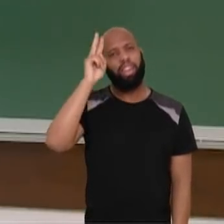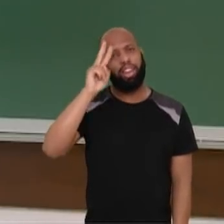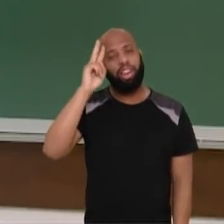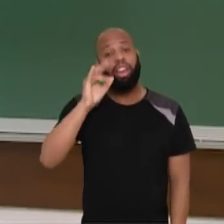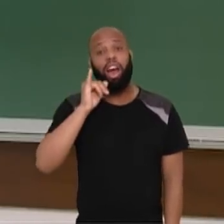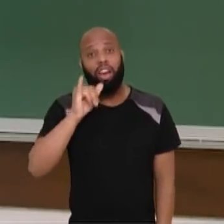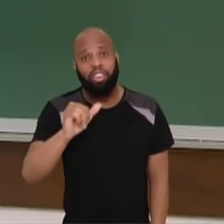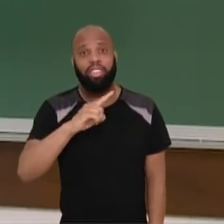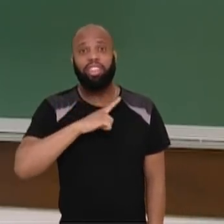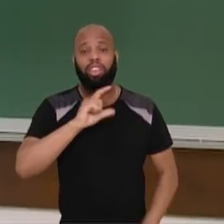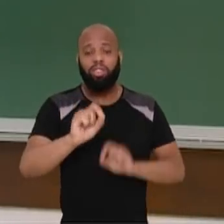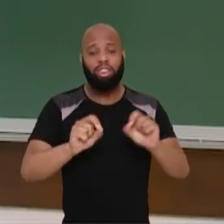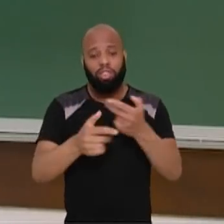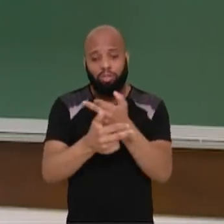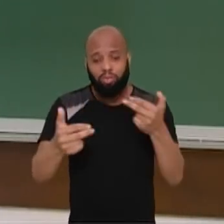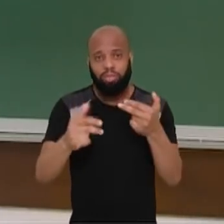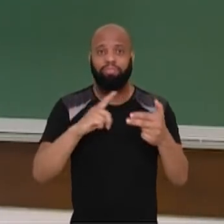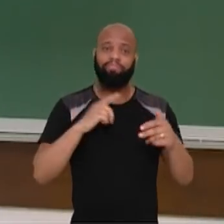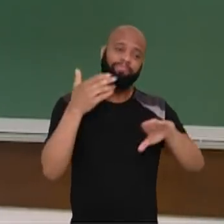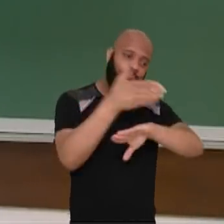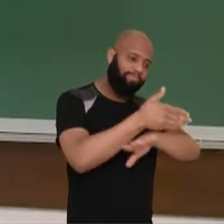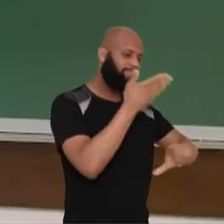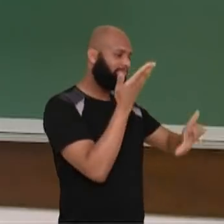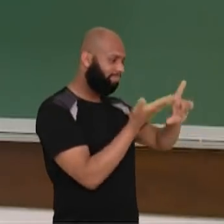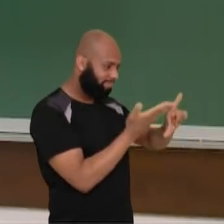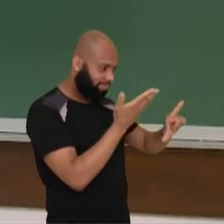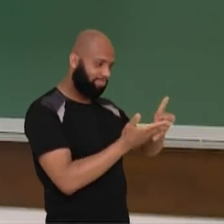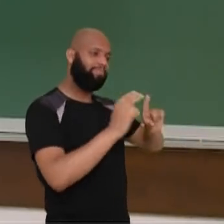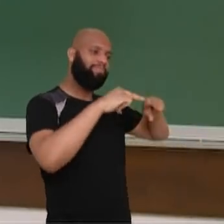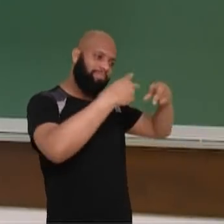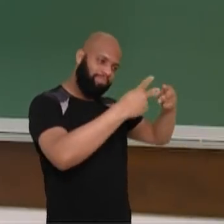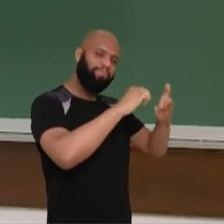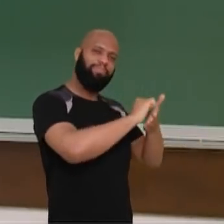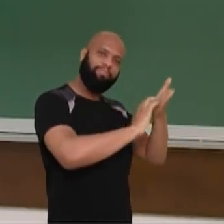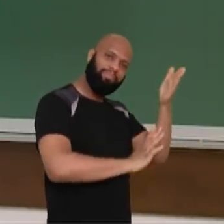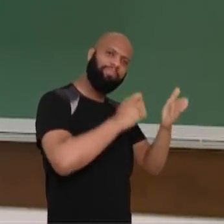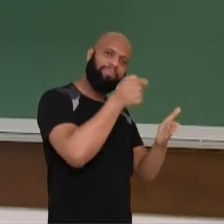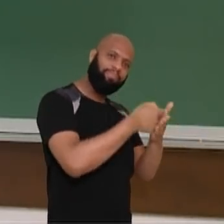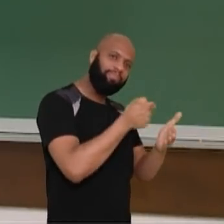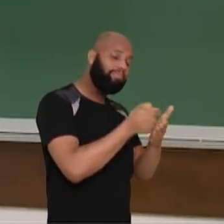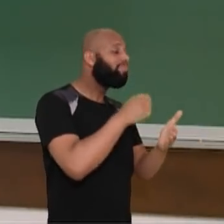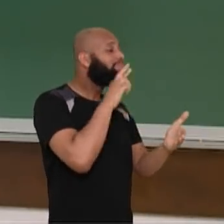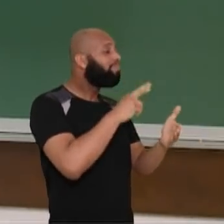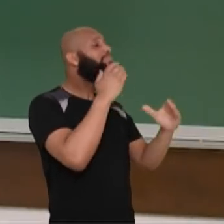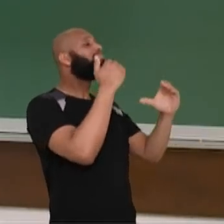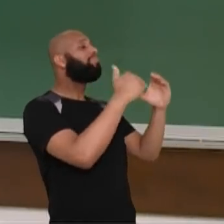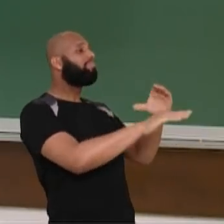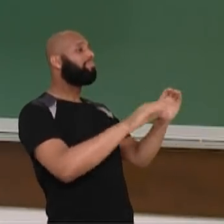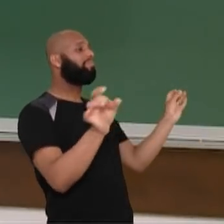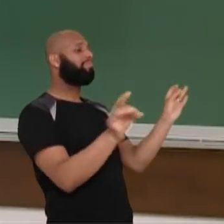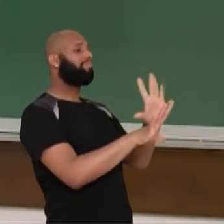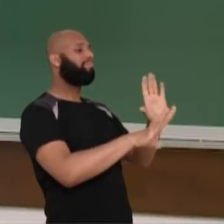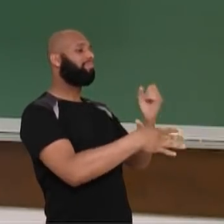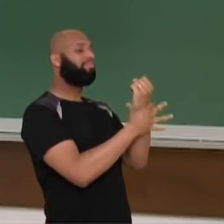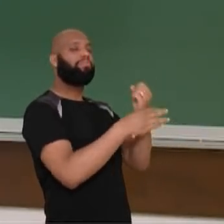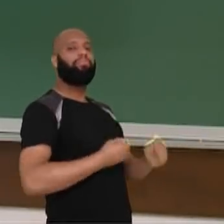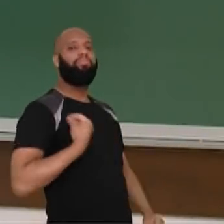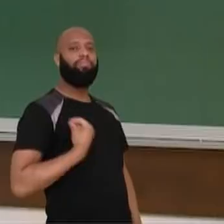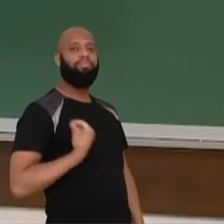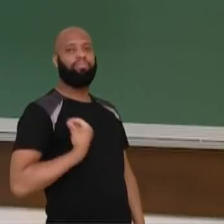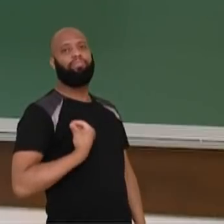vocês que não pode esquecer das coisas, de ir lá no ambiente Classroom, registrar sua frequência bonitinho, não esqueça de dar o